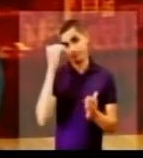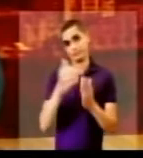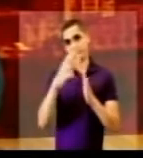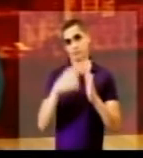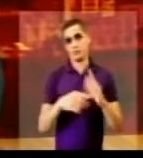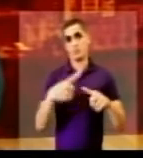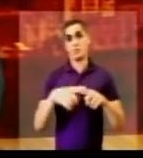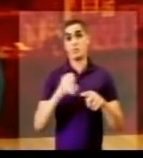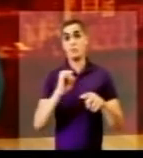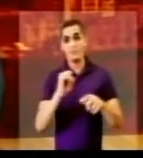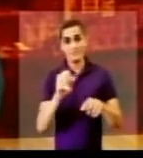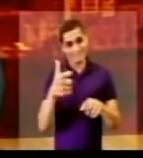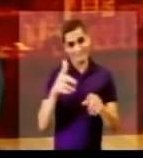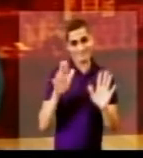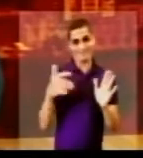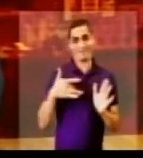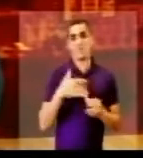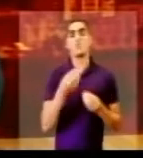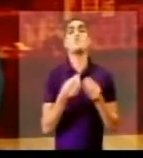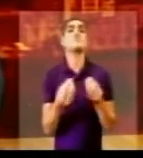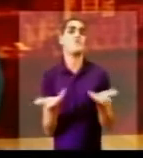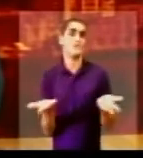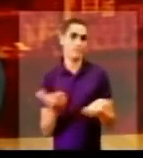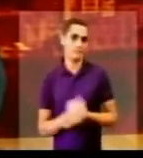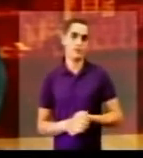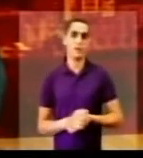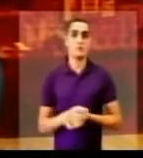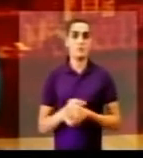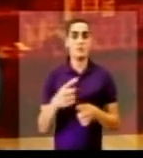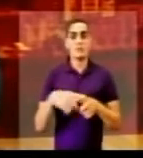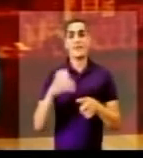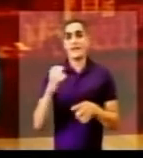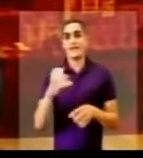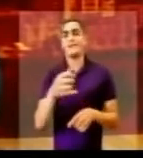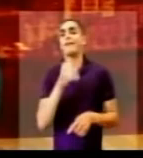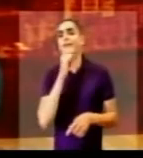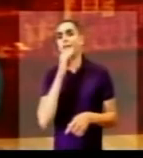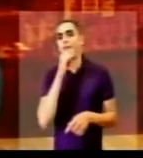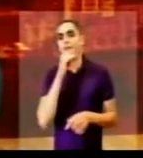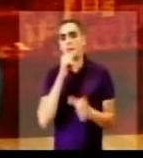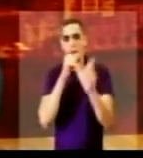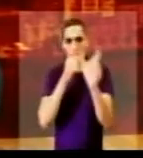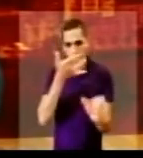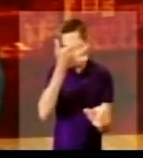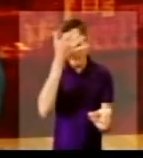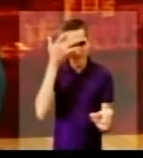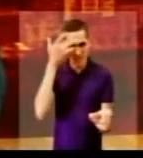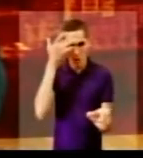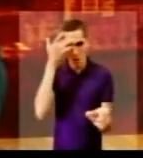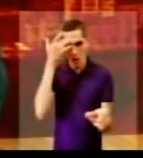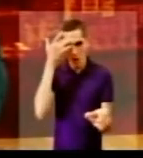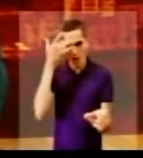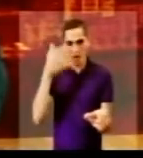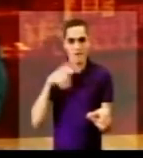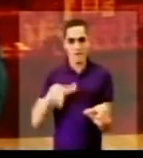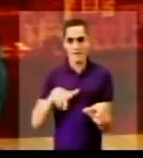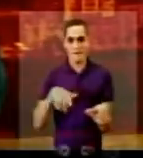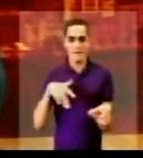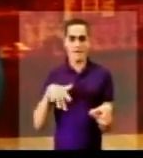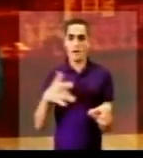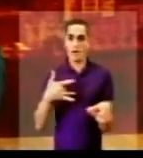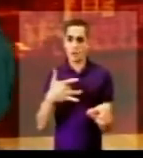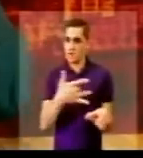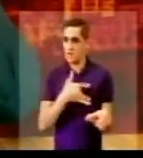vamos vacinar um trabalhador de saúde que não mexe com paciente